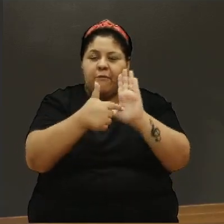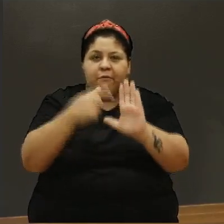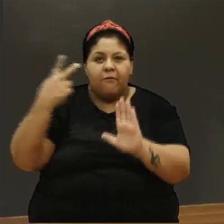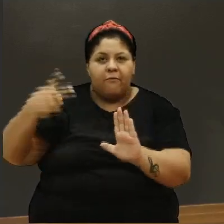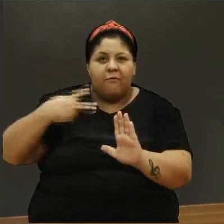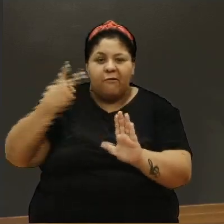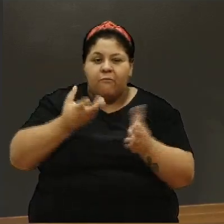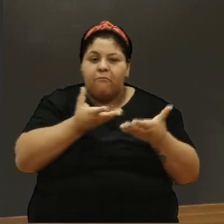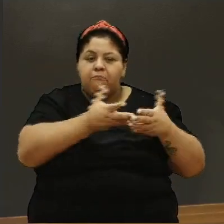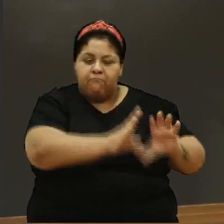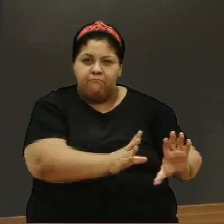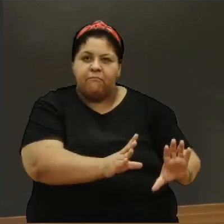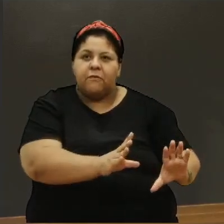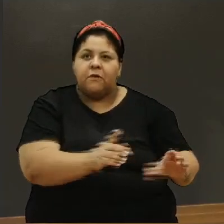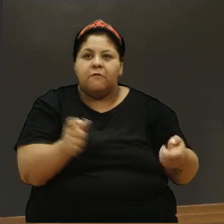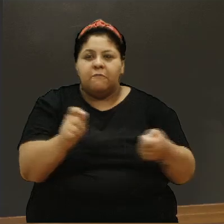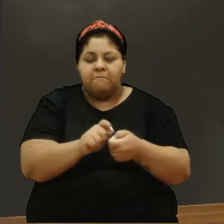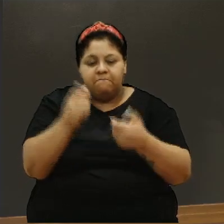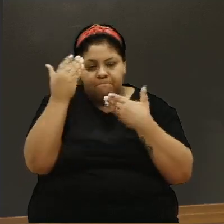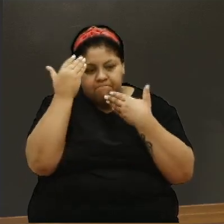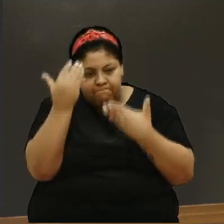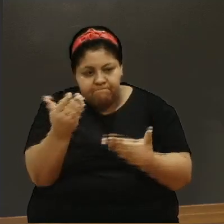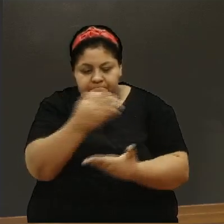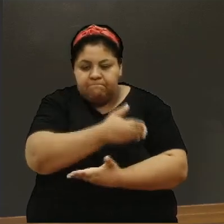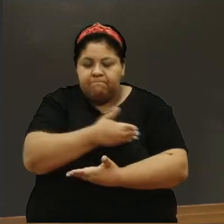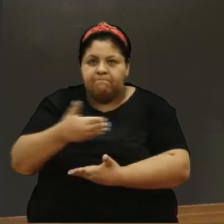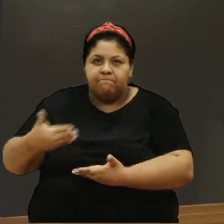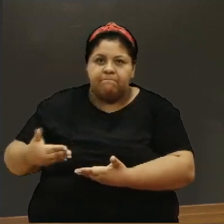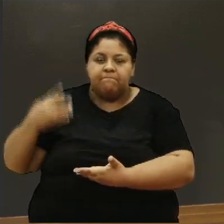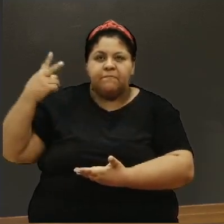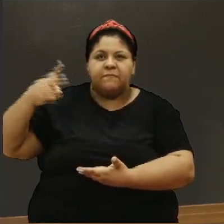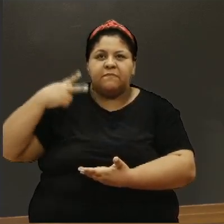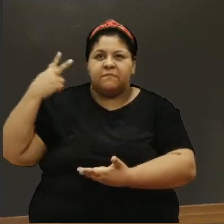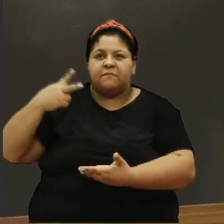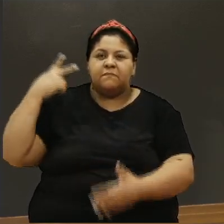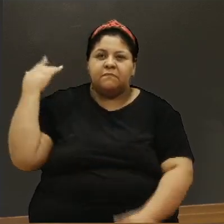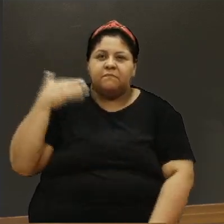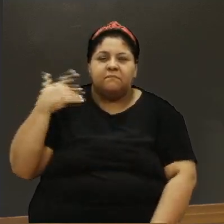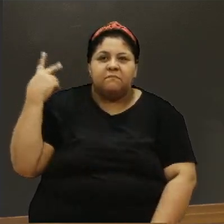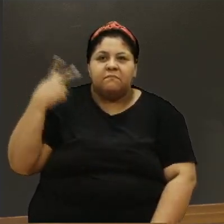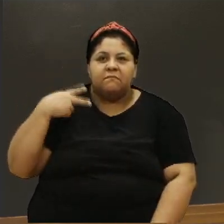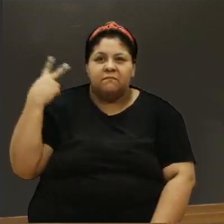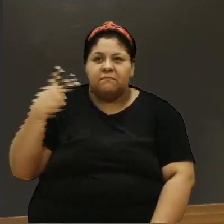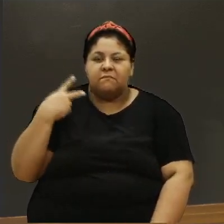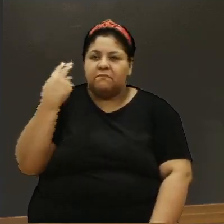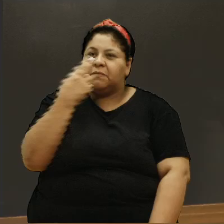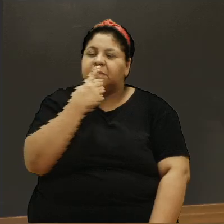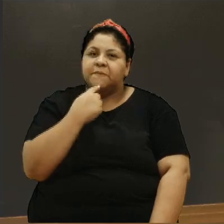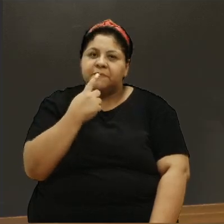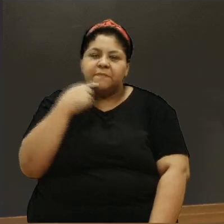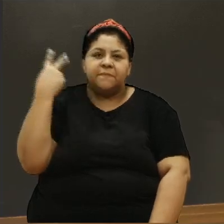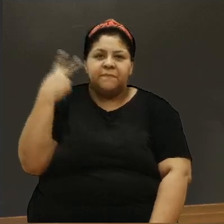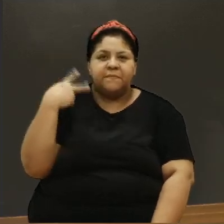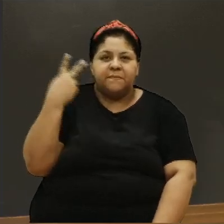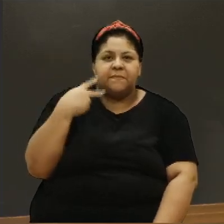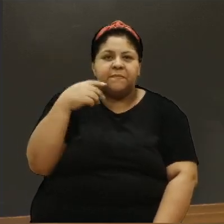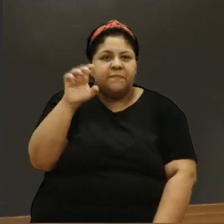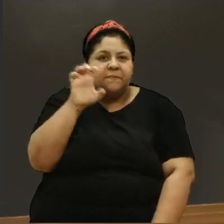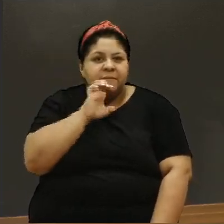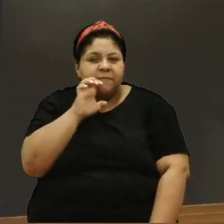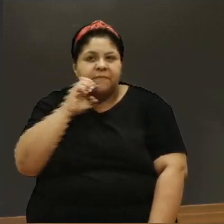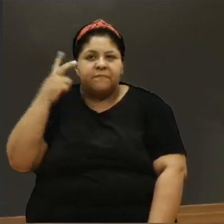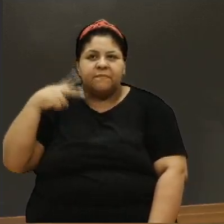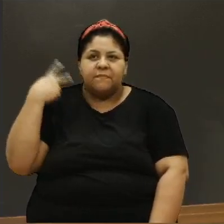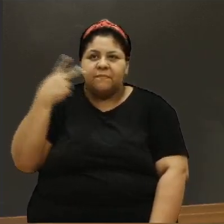da oposição. Então, eu queria fazer um agradecimento público à vereadora Andressa Marques, à vereadora Rose Frigieri, à vereadora Estela, ao